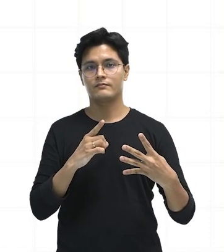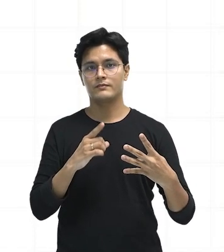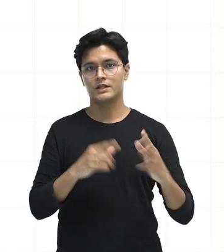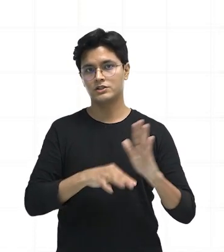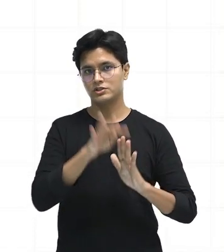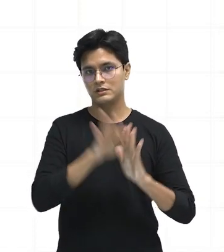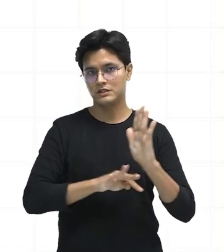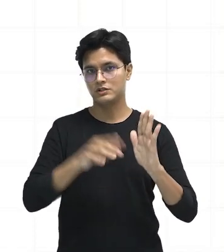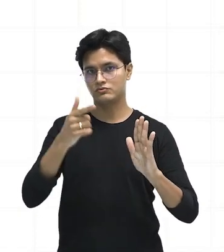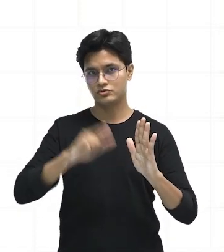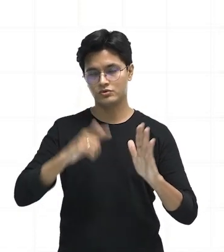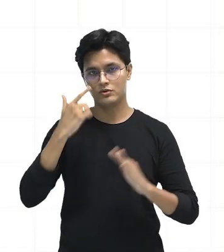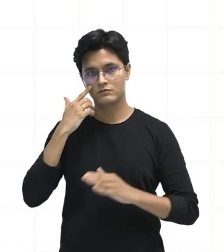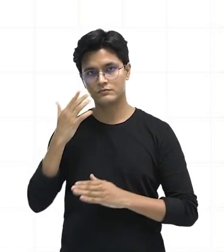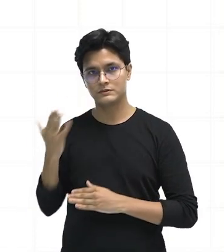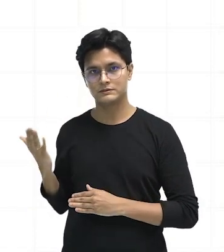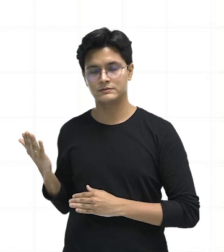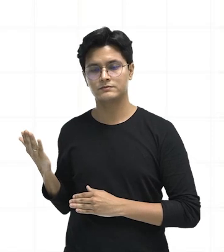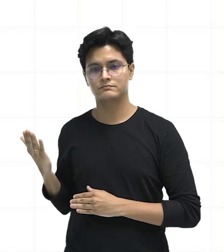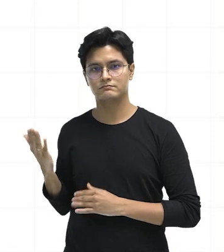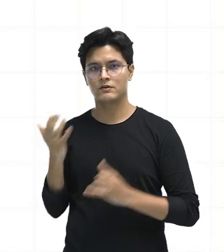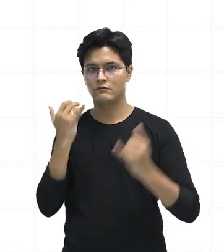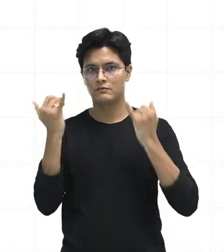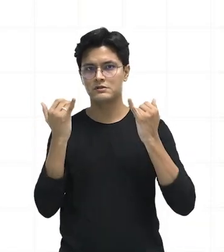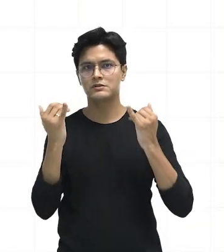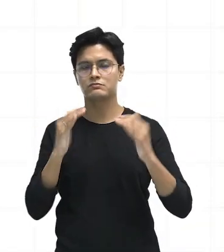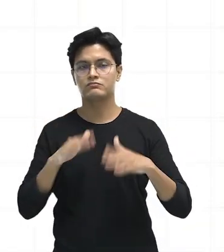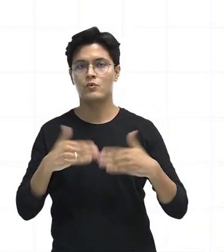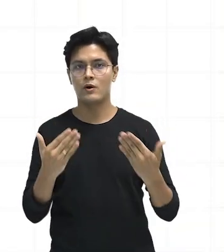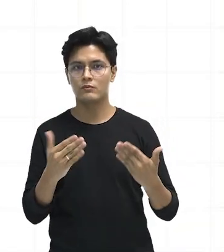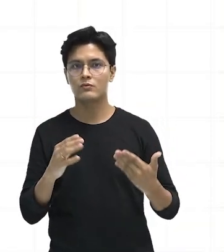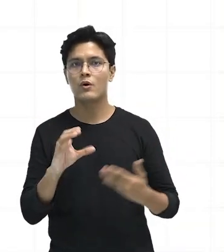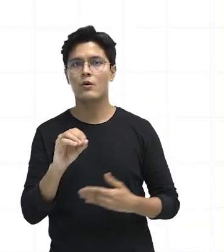voltando, o elemento é comprimento, tá?